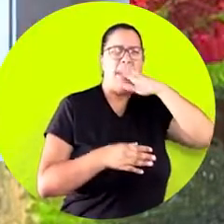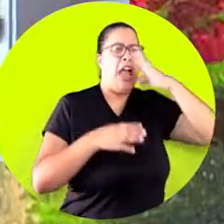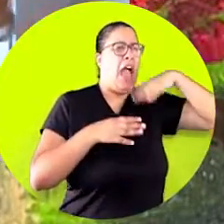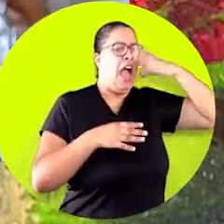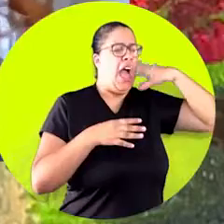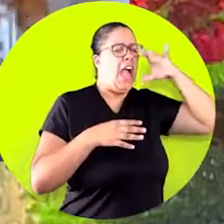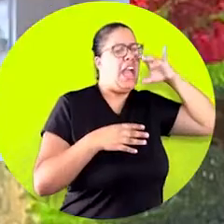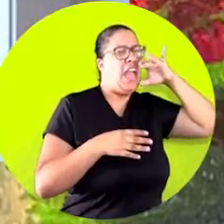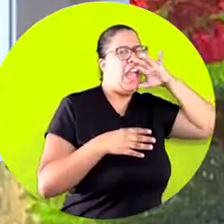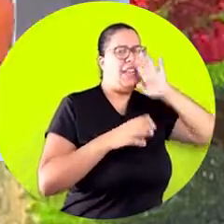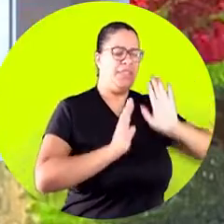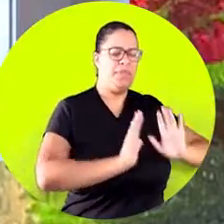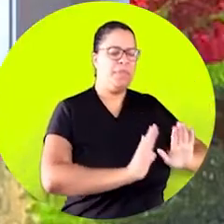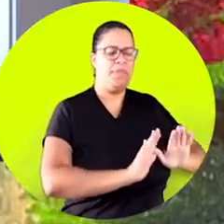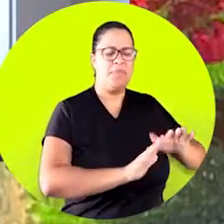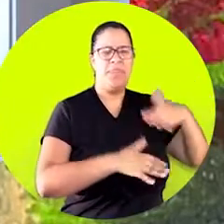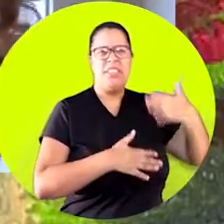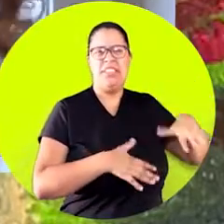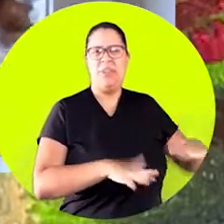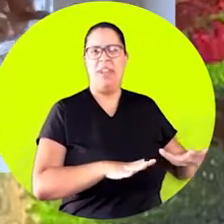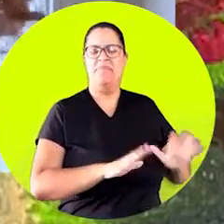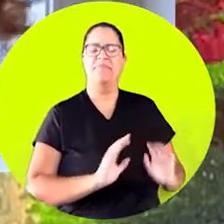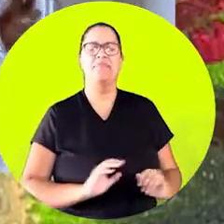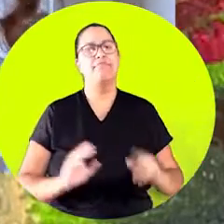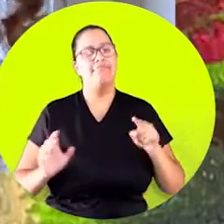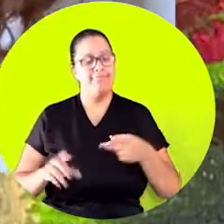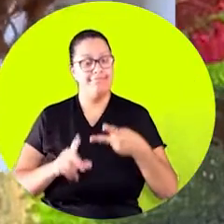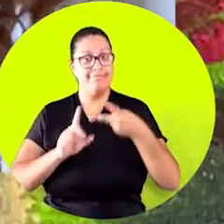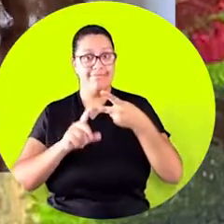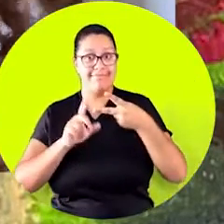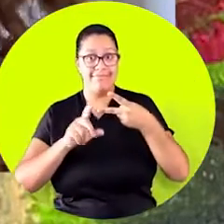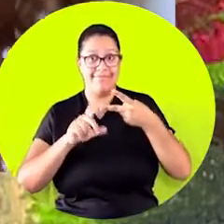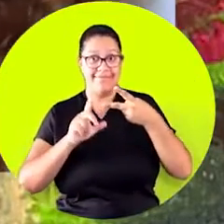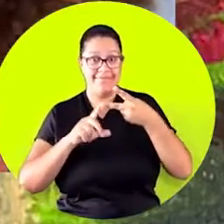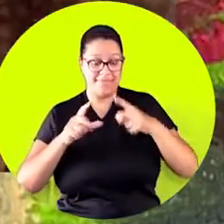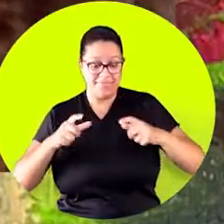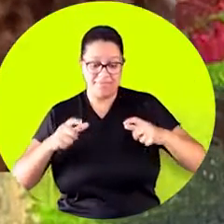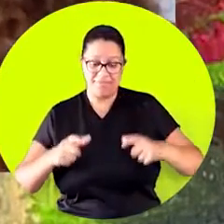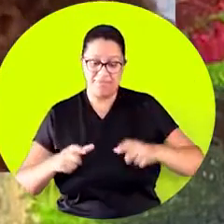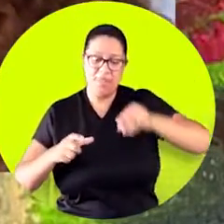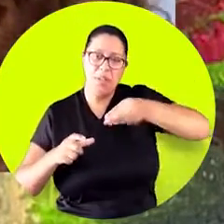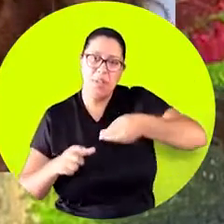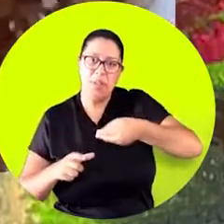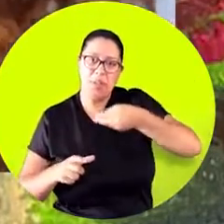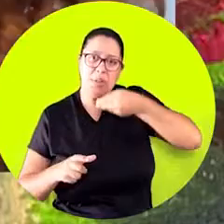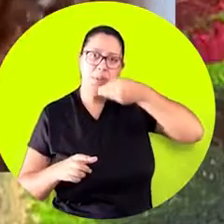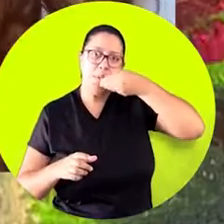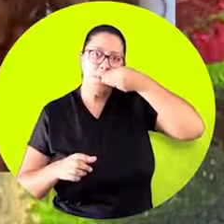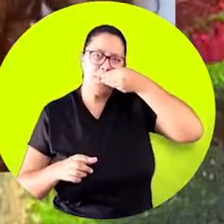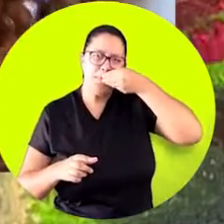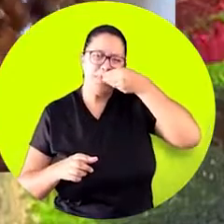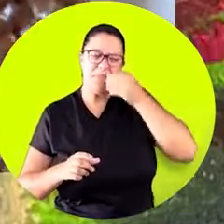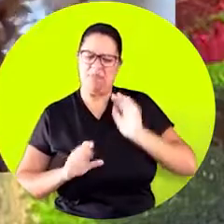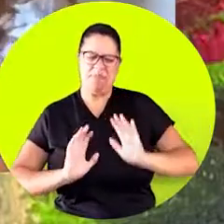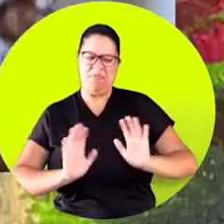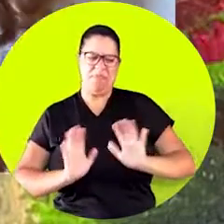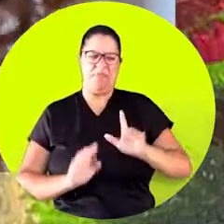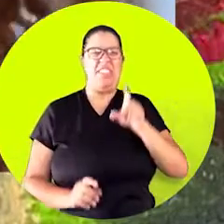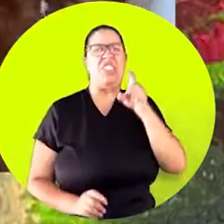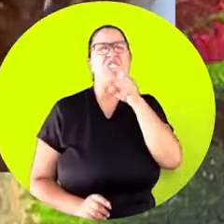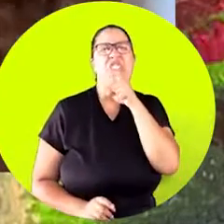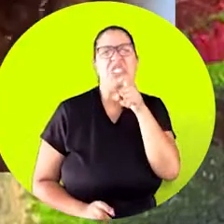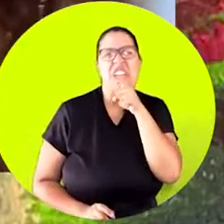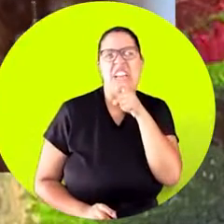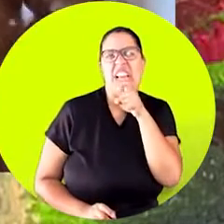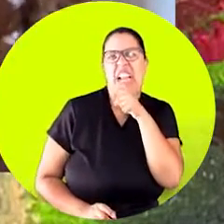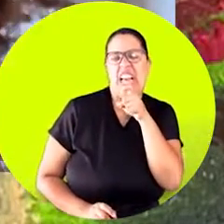aí ela parou de comer, que queimou a língua. Aí ela foi... provou a segunda tigela. Ela também não gostou, porque estava fria